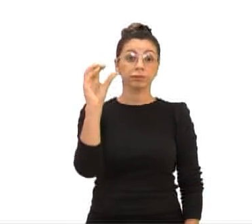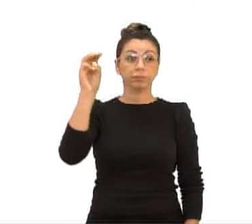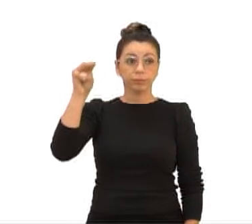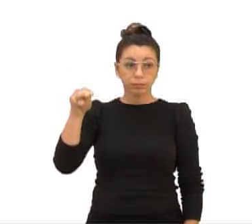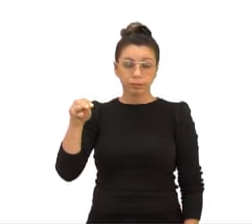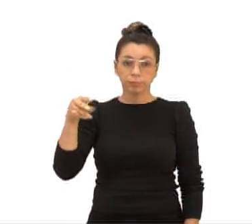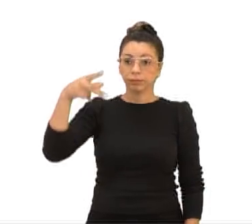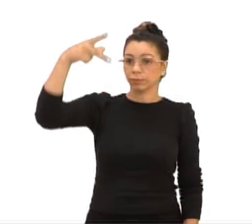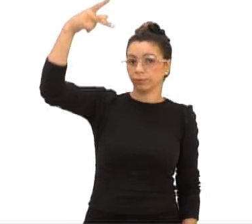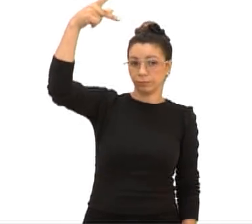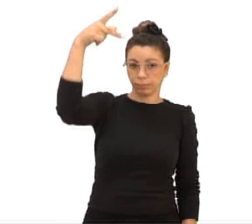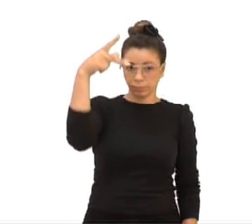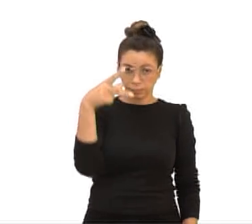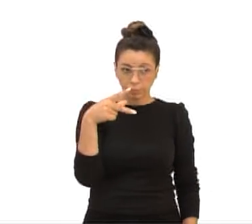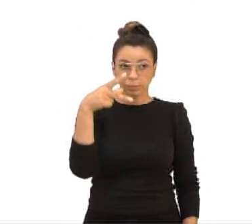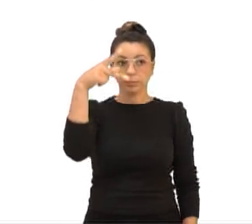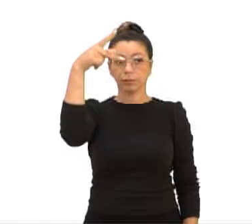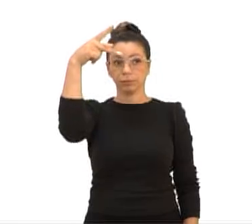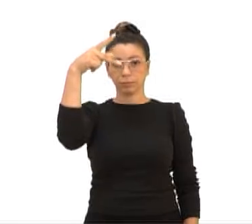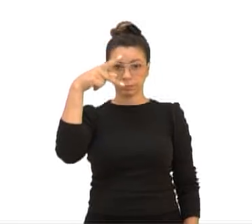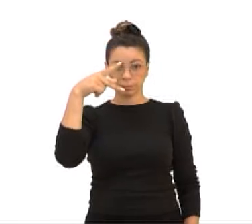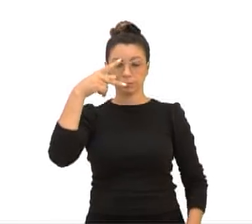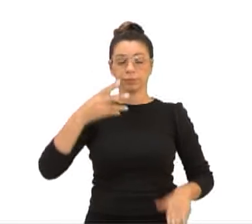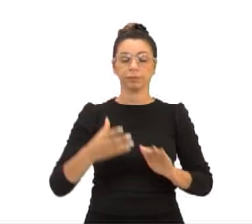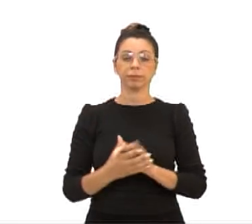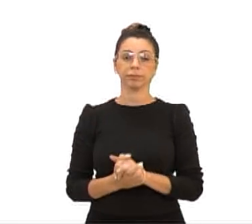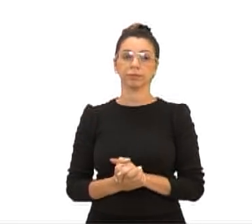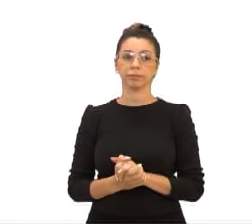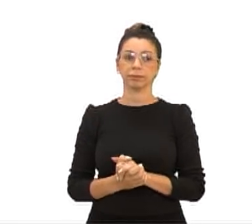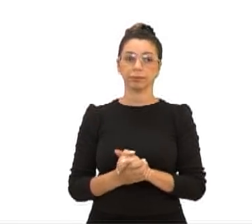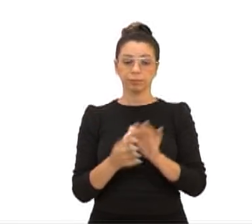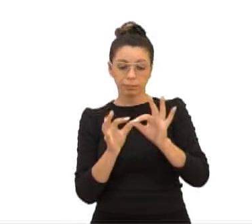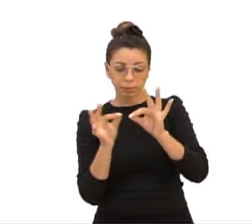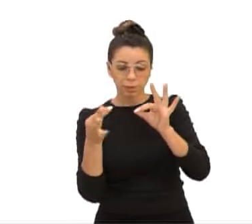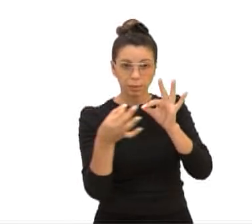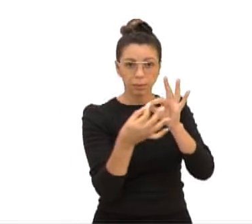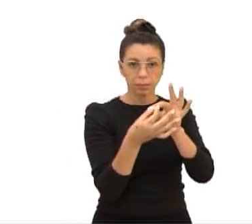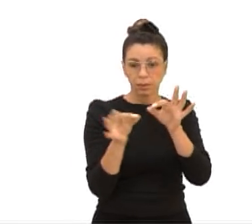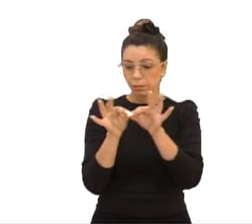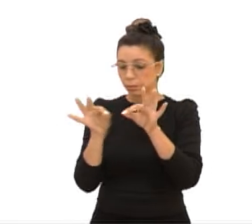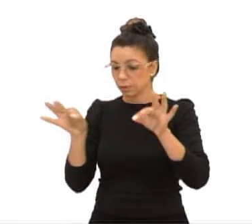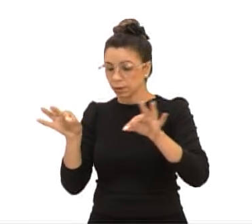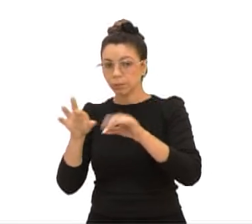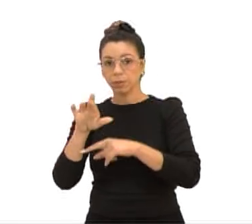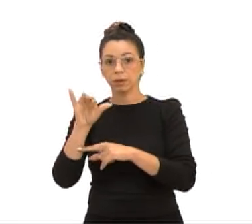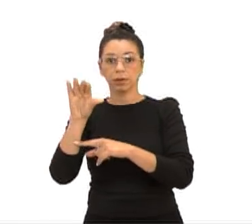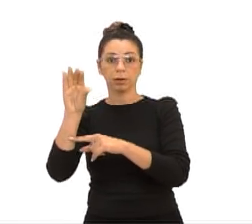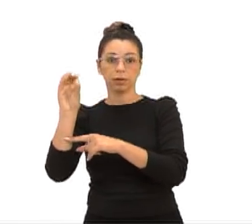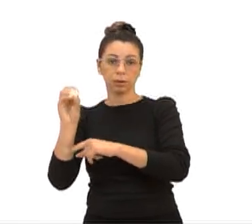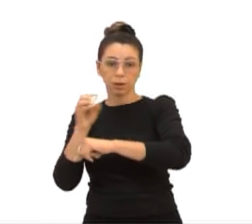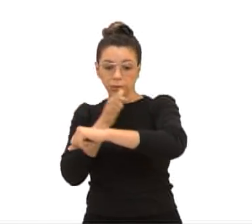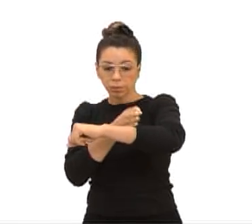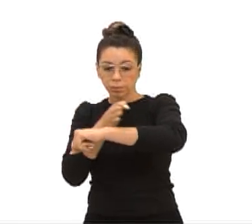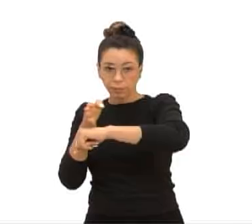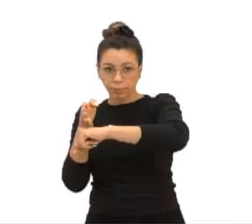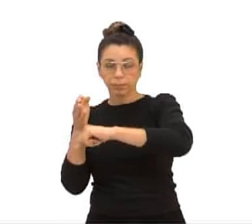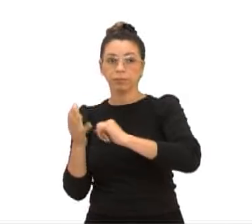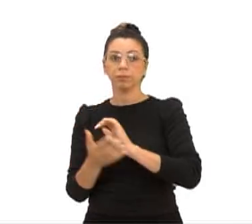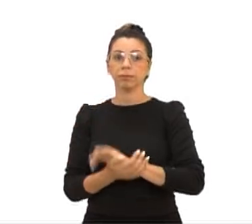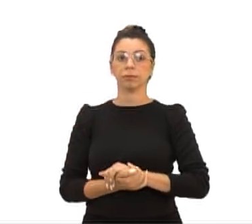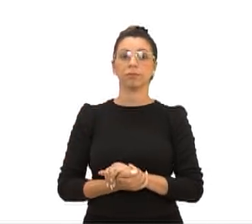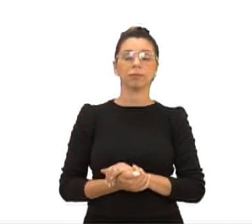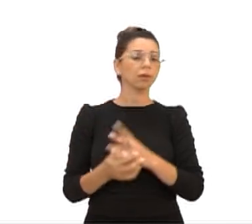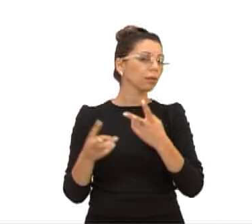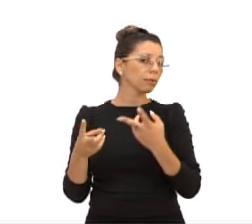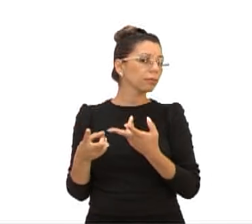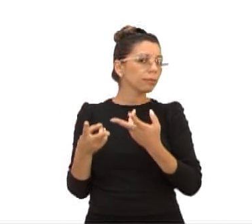coloquei os mesmos valores para cada um dos objetos, comprimento, diâmetro e raio. Mas percebam que quando eu